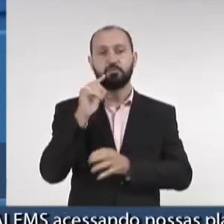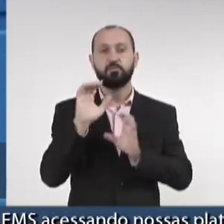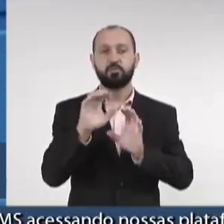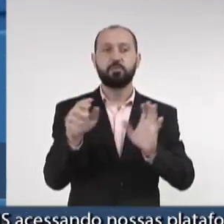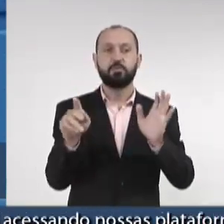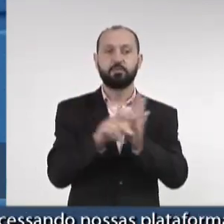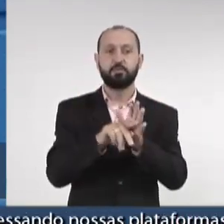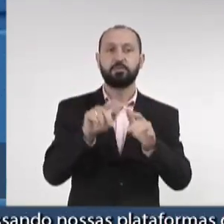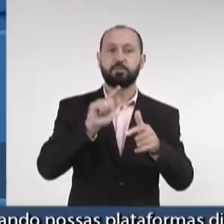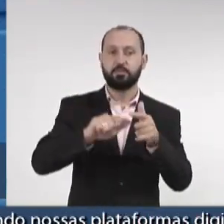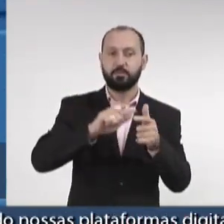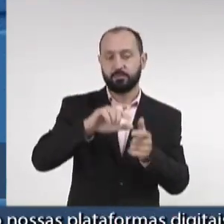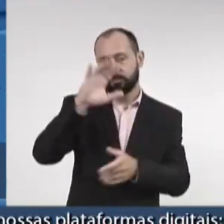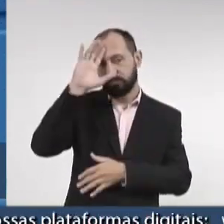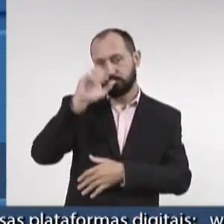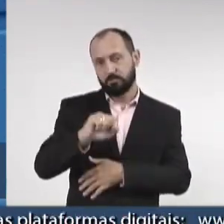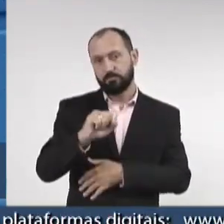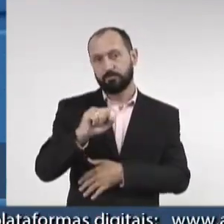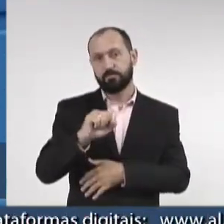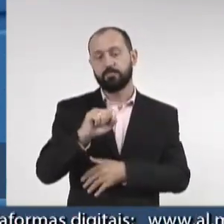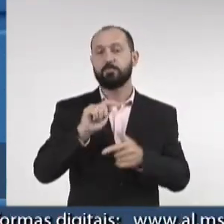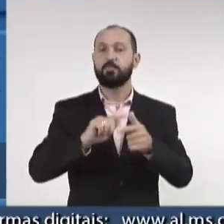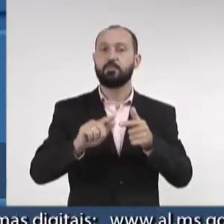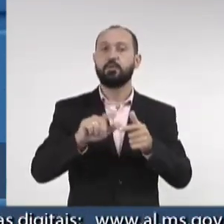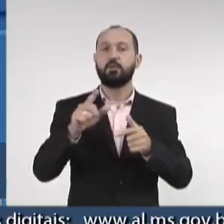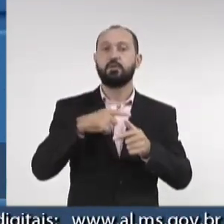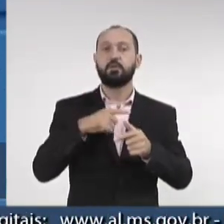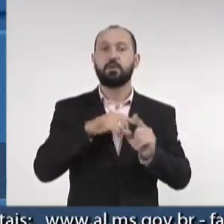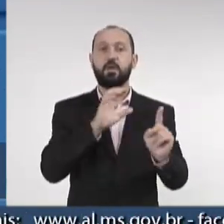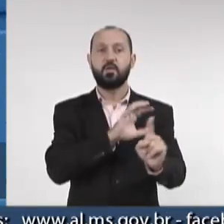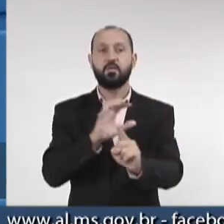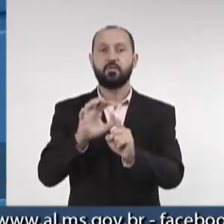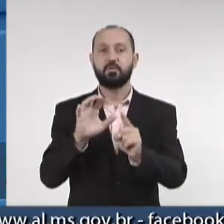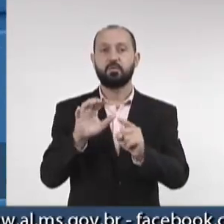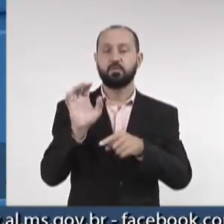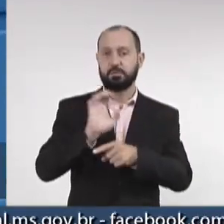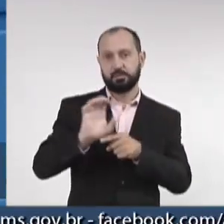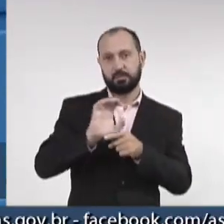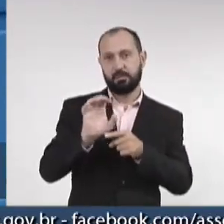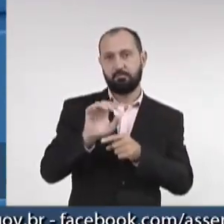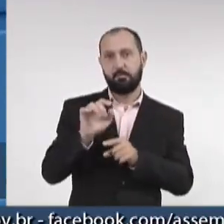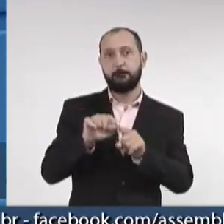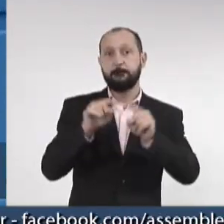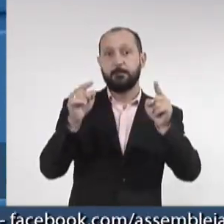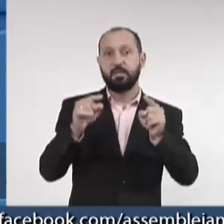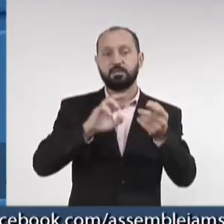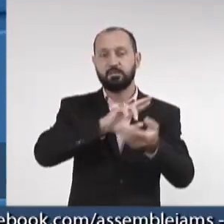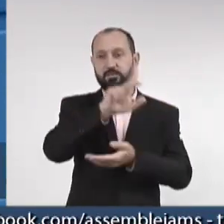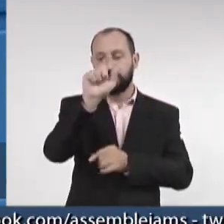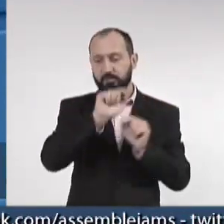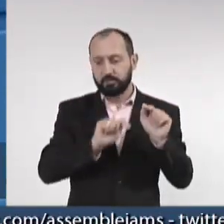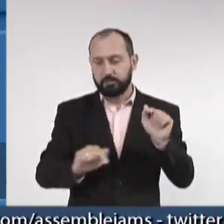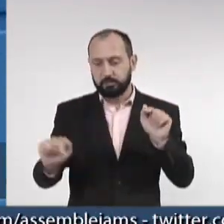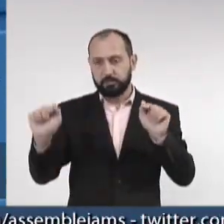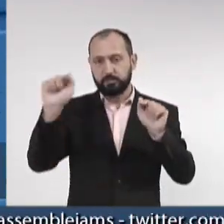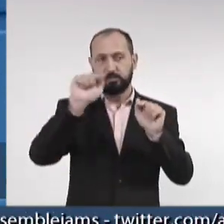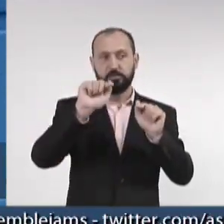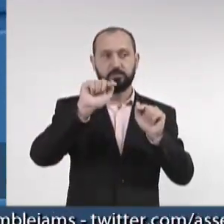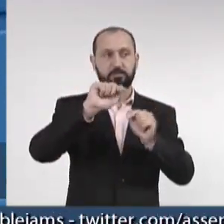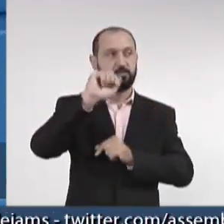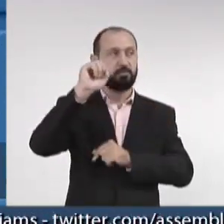do CIMI, dentro do nosso estado de Mato Grosso do Sul. Então, isso é muito triste. E eu me lembro que, quando eu